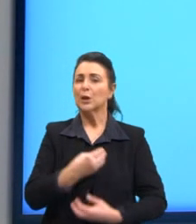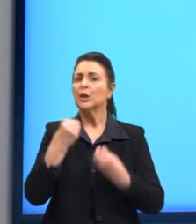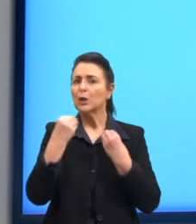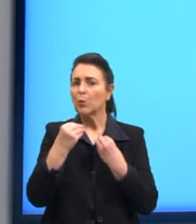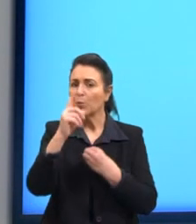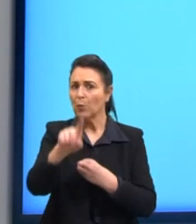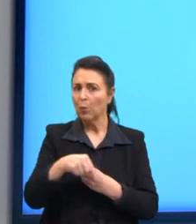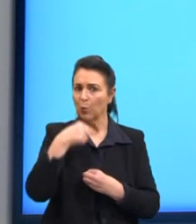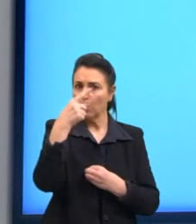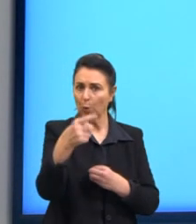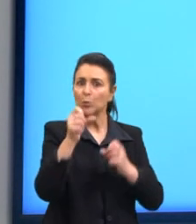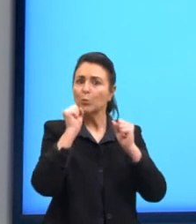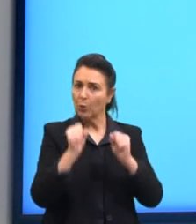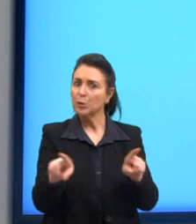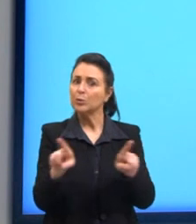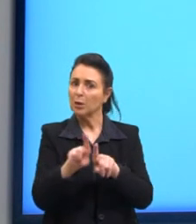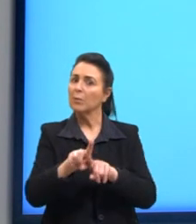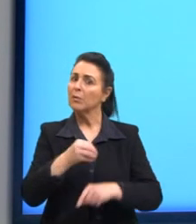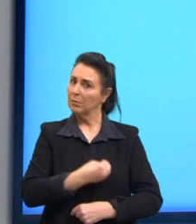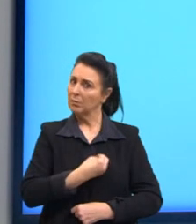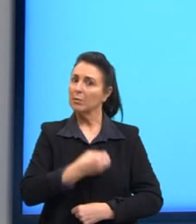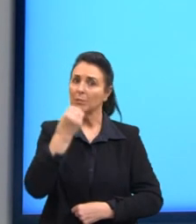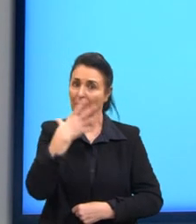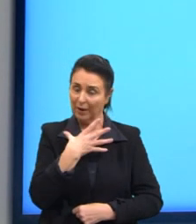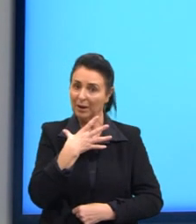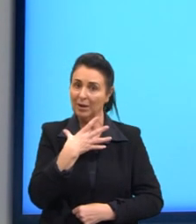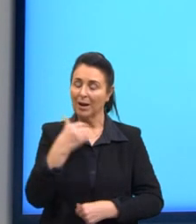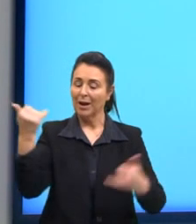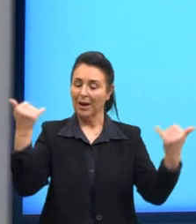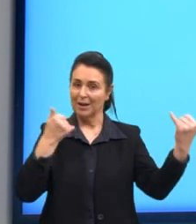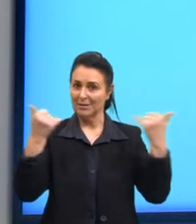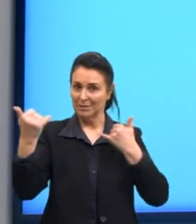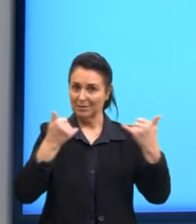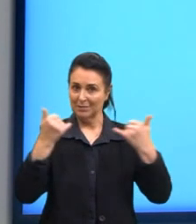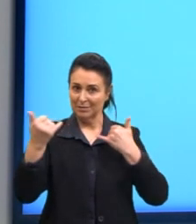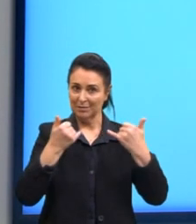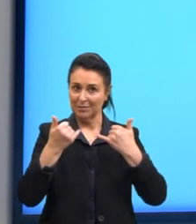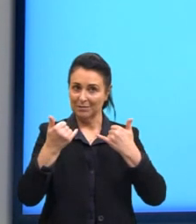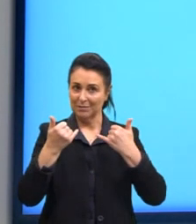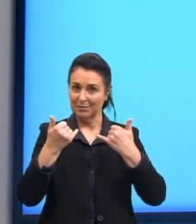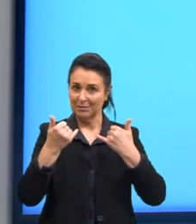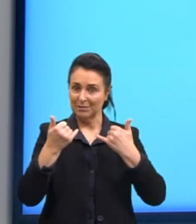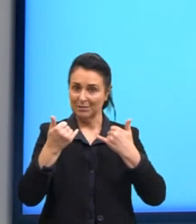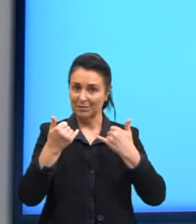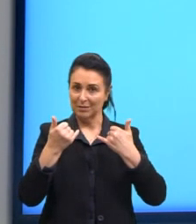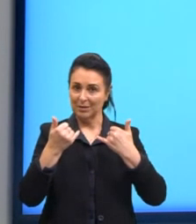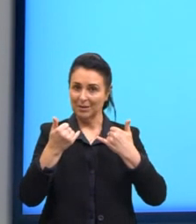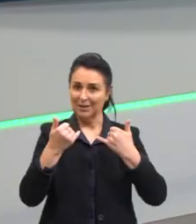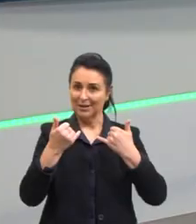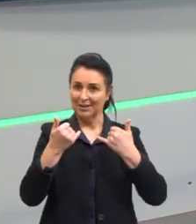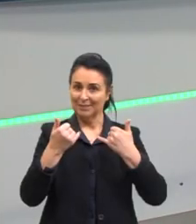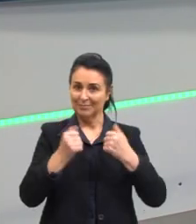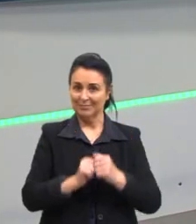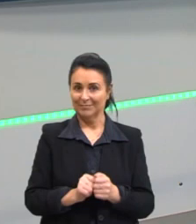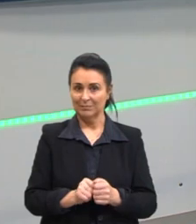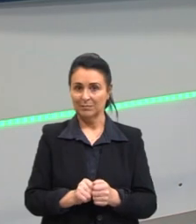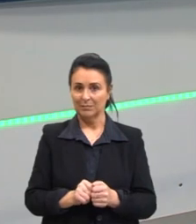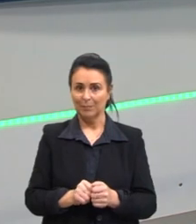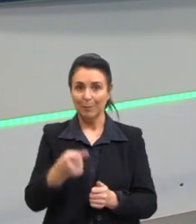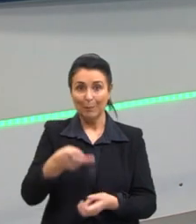pode desfrutar do bem comum suas fontes de informação é a ideia fica